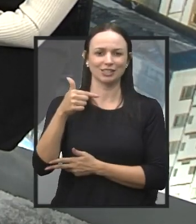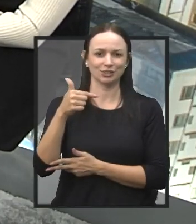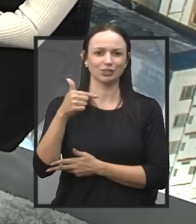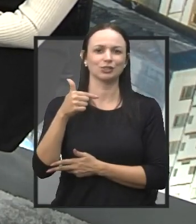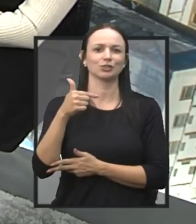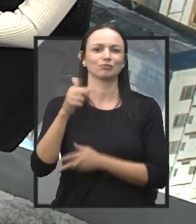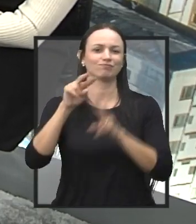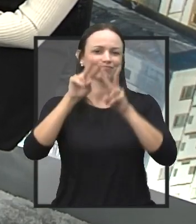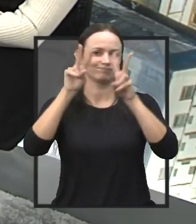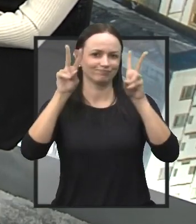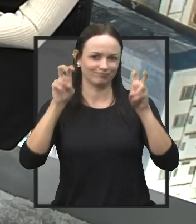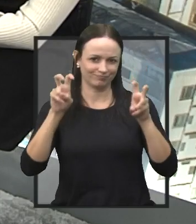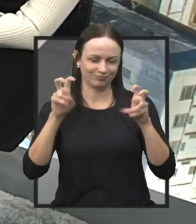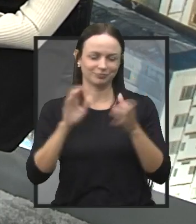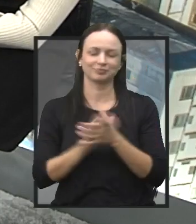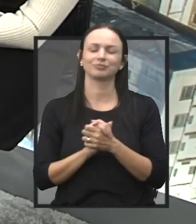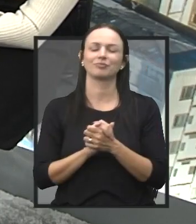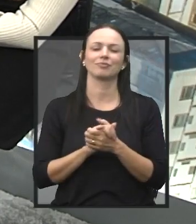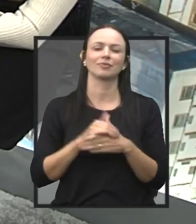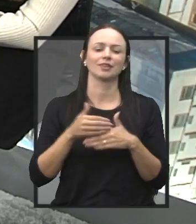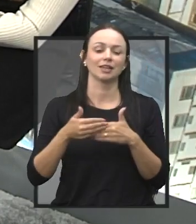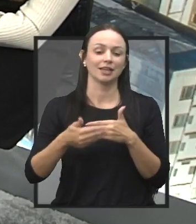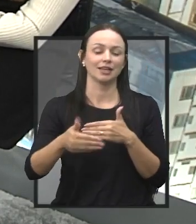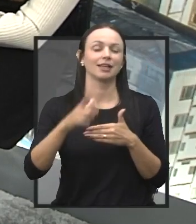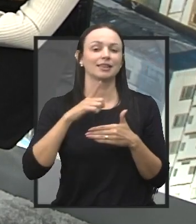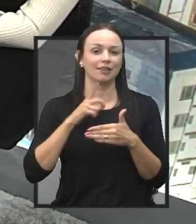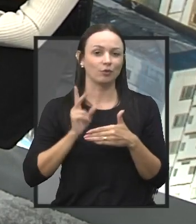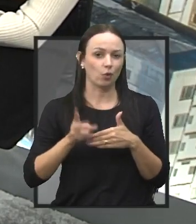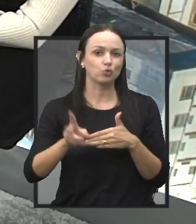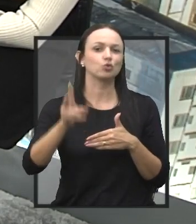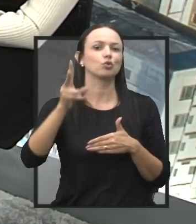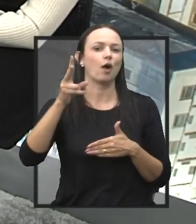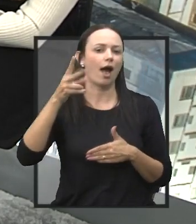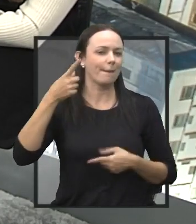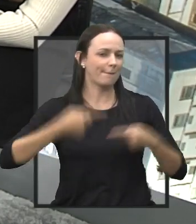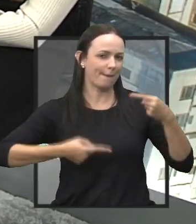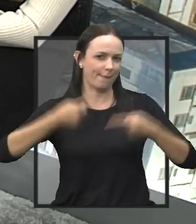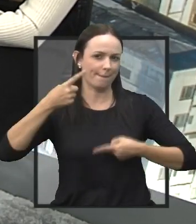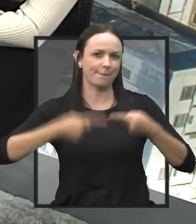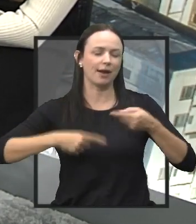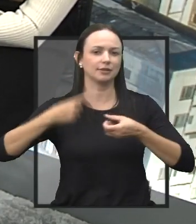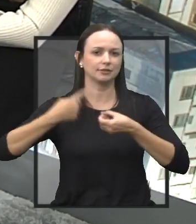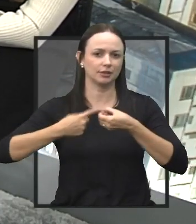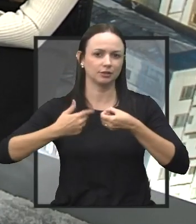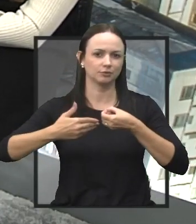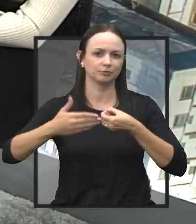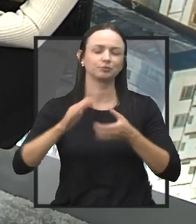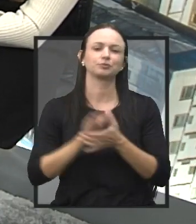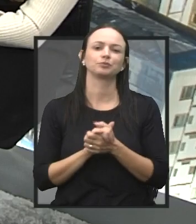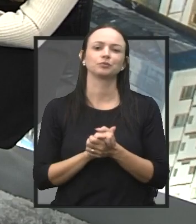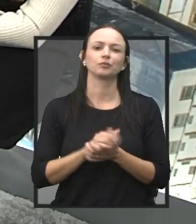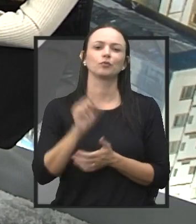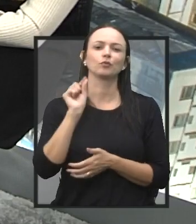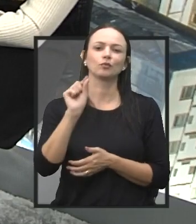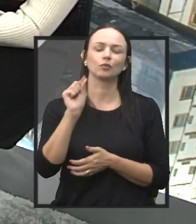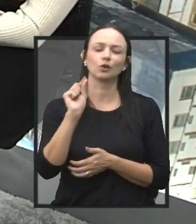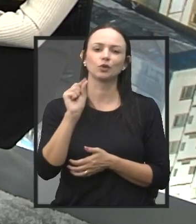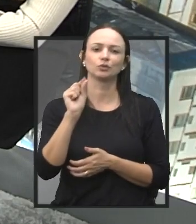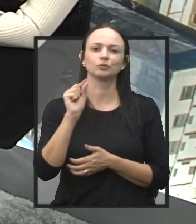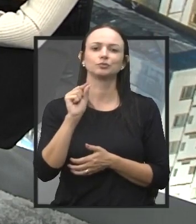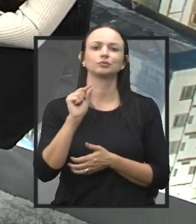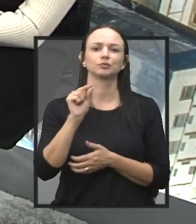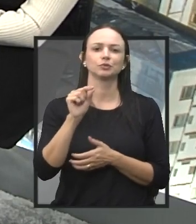que ainda deve dominar aí os debates na Câmara e na cidade por mais um período, que é a questão